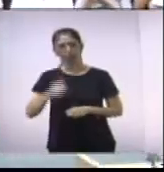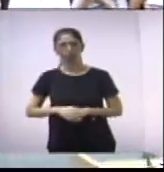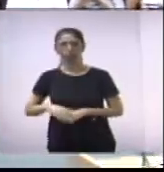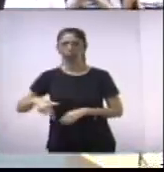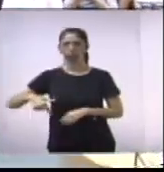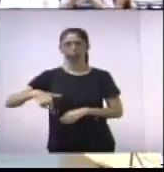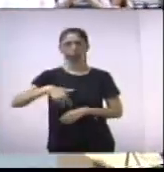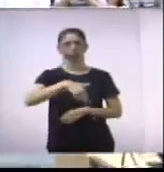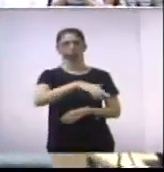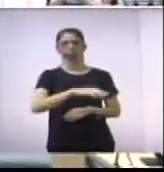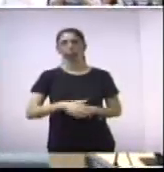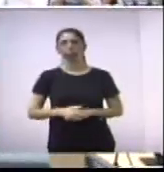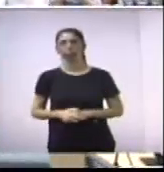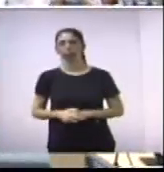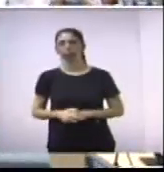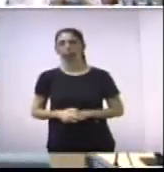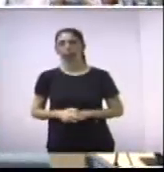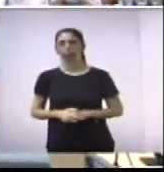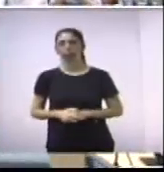peço.